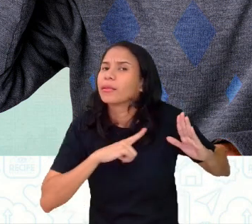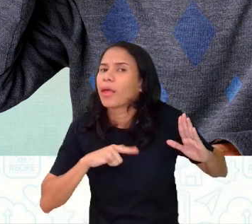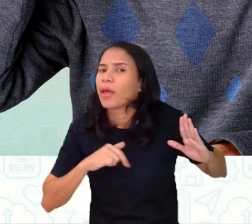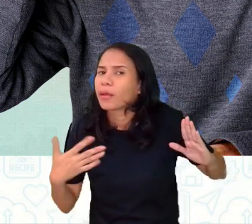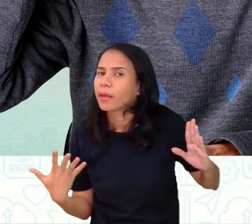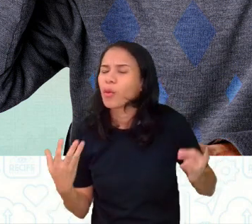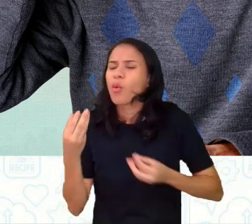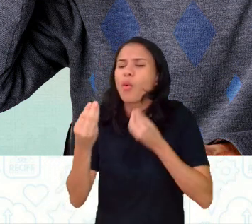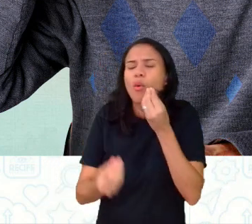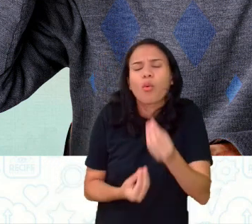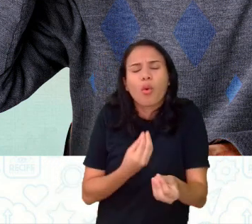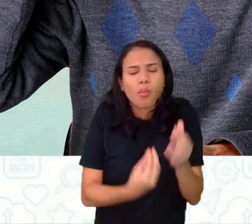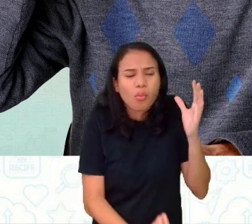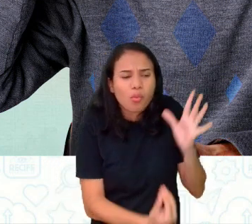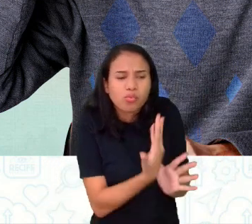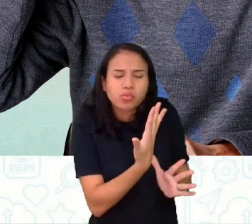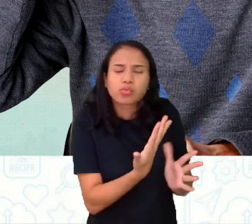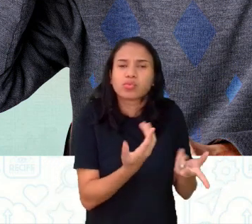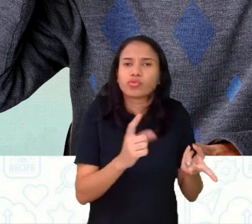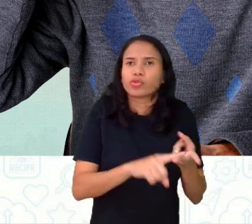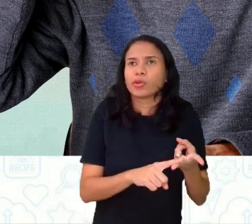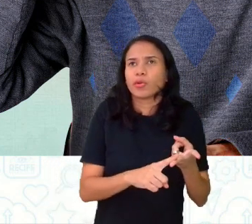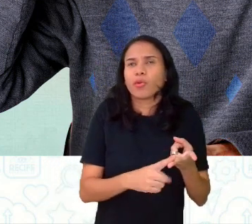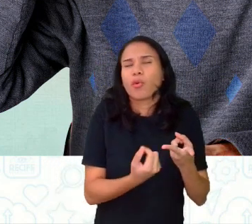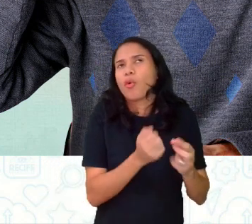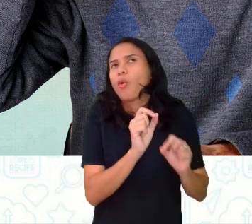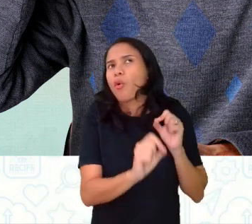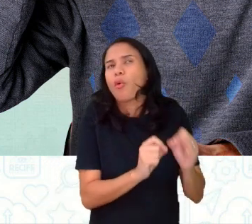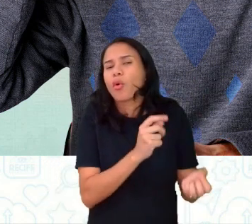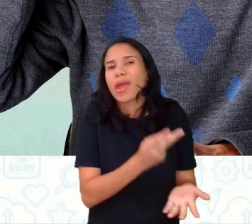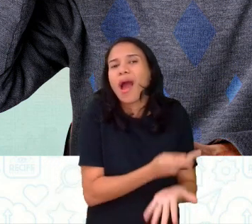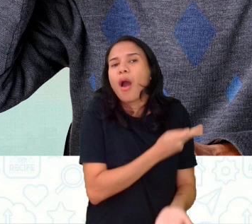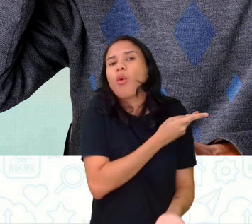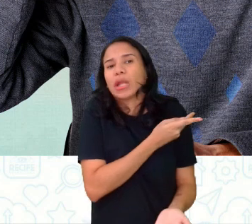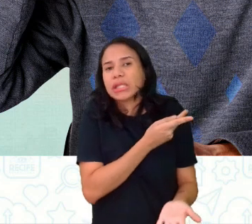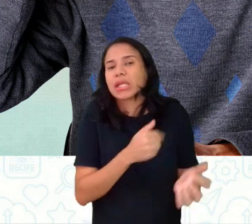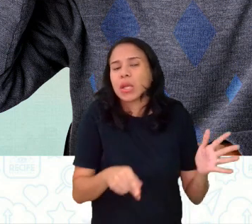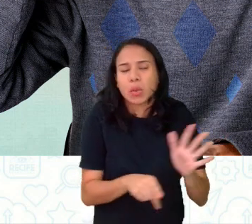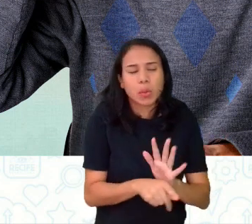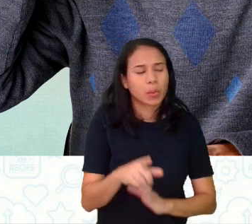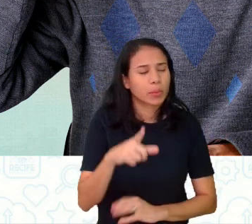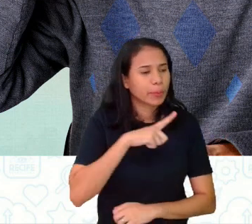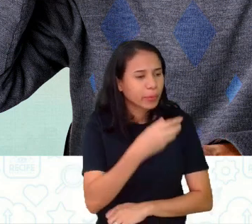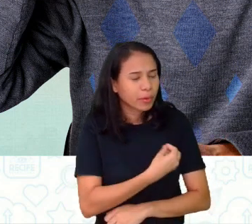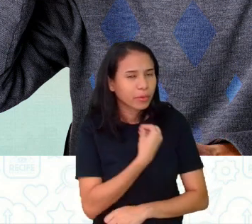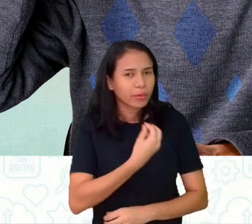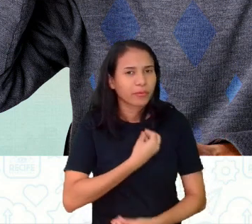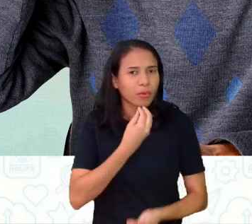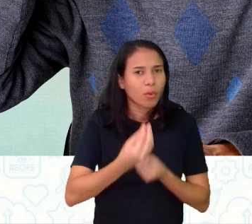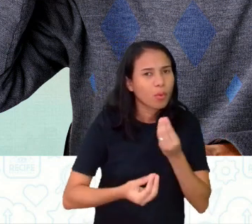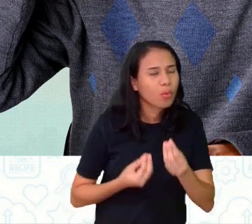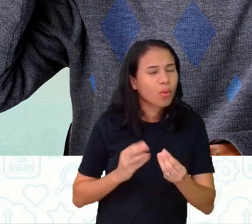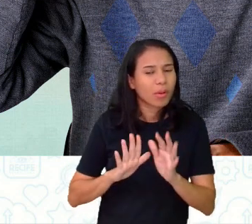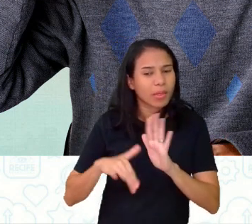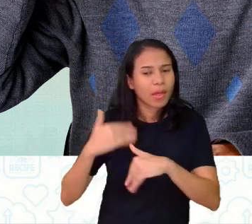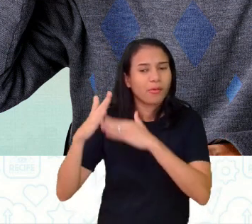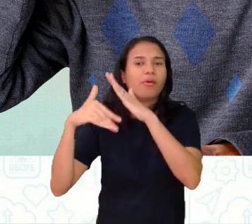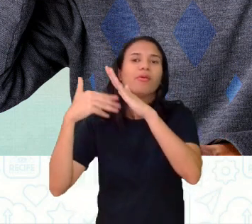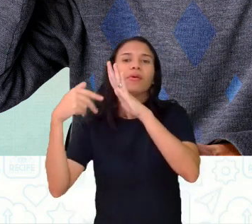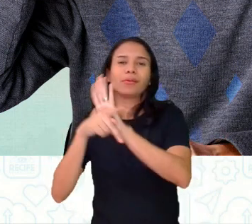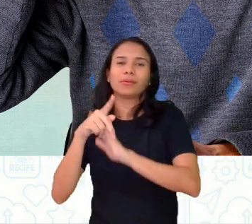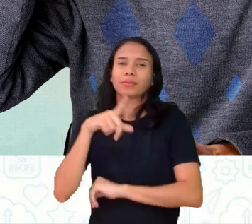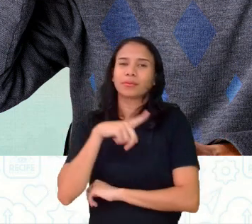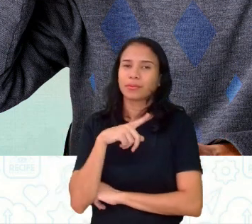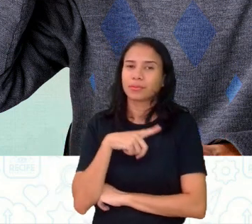comunidade surgiu, né? Quais foram os acontecimentos ali que ocorreram, os desdobramentos, né? A